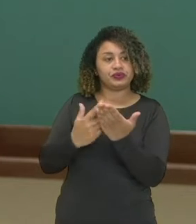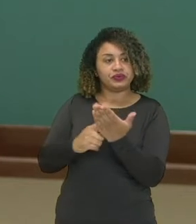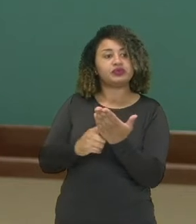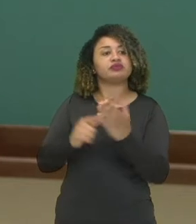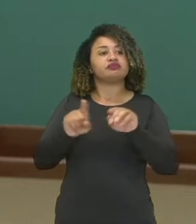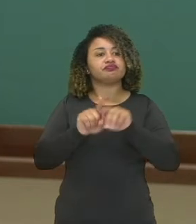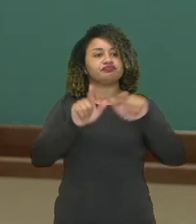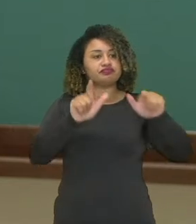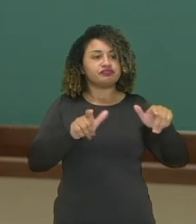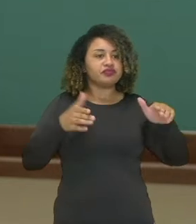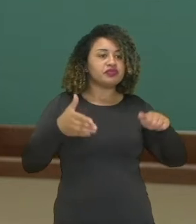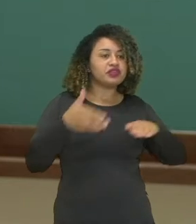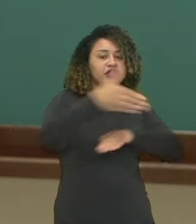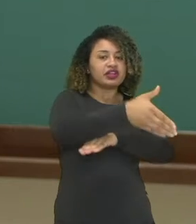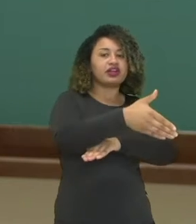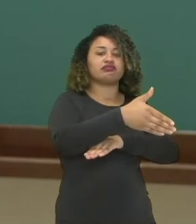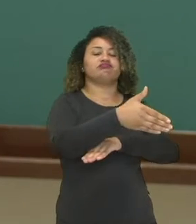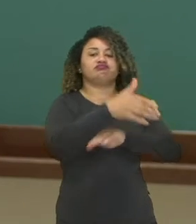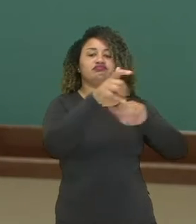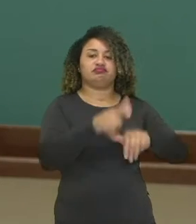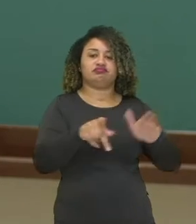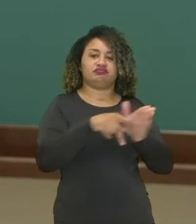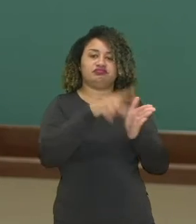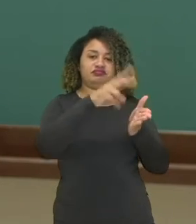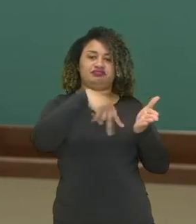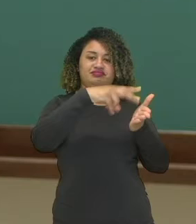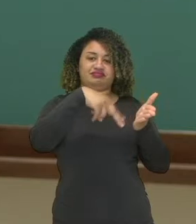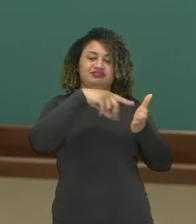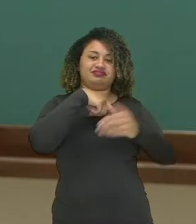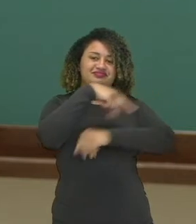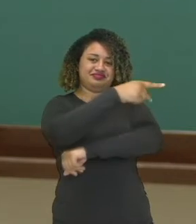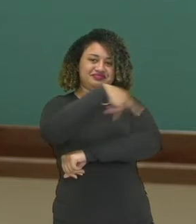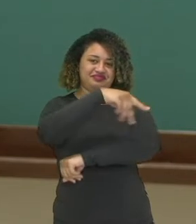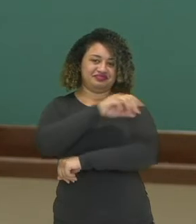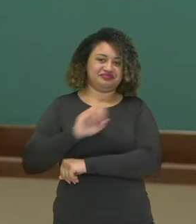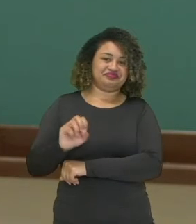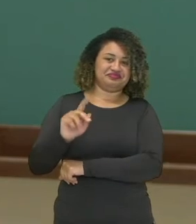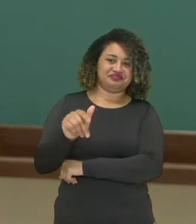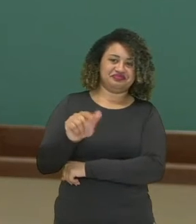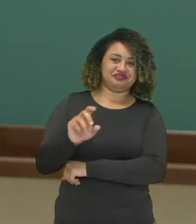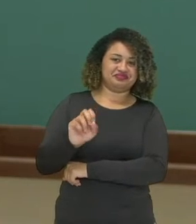da casa de leitura na Praça da Espanha. Certo?